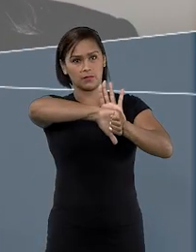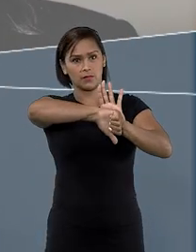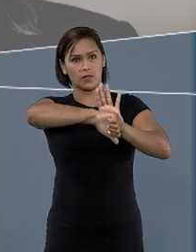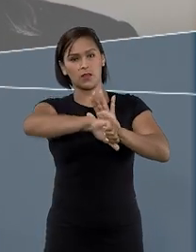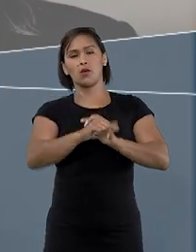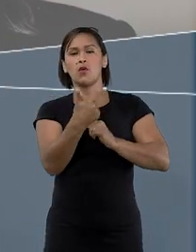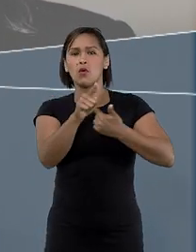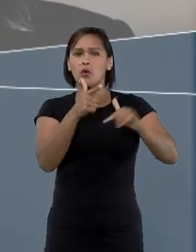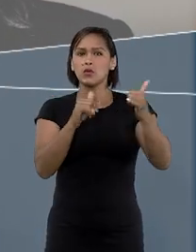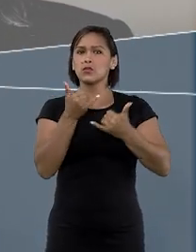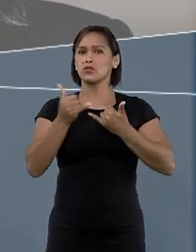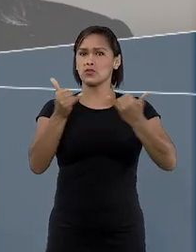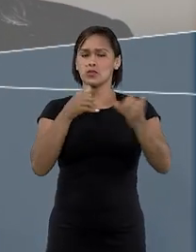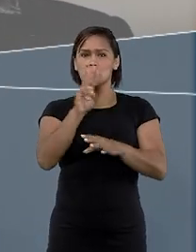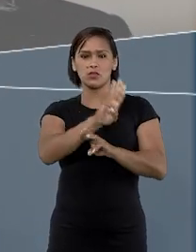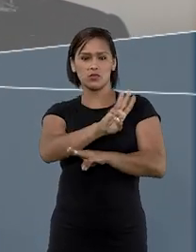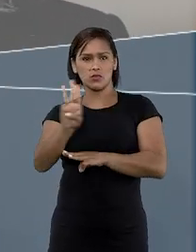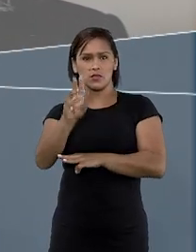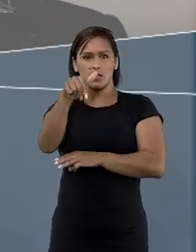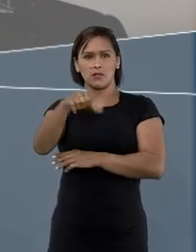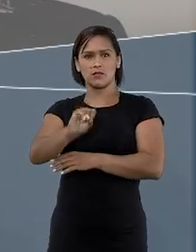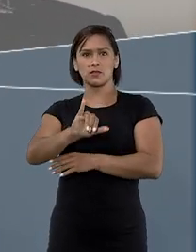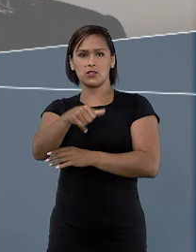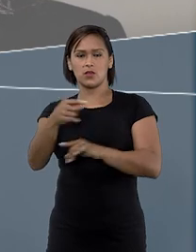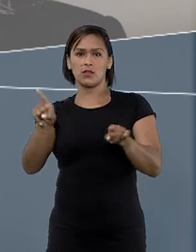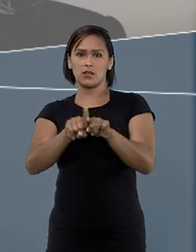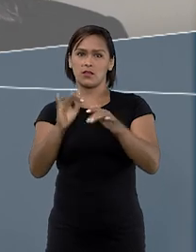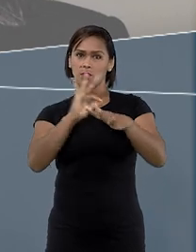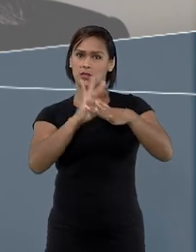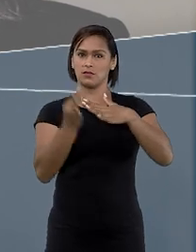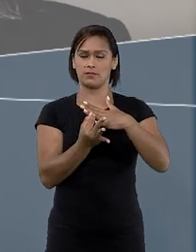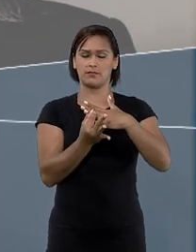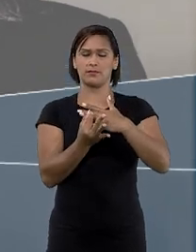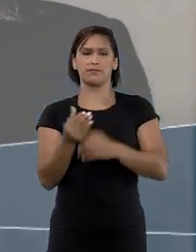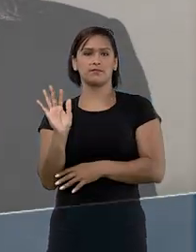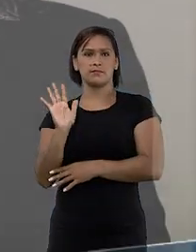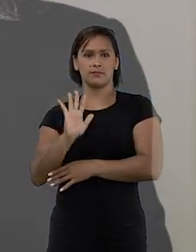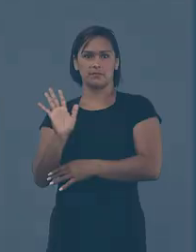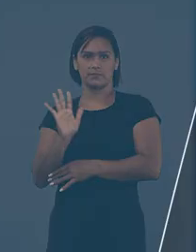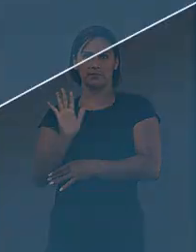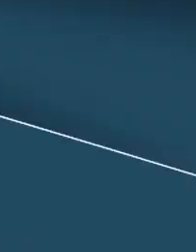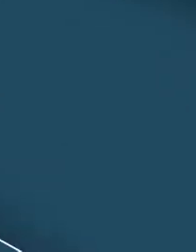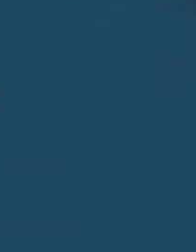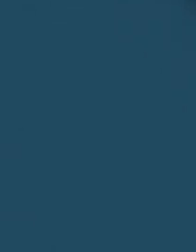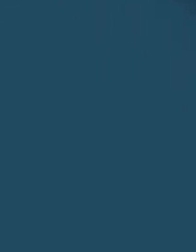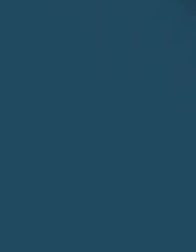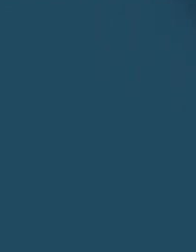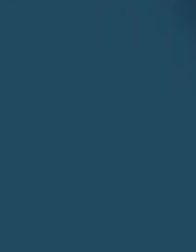Você confere outras notícias no site do STJ e nas nossas redes sociais. Até a próxima!